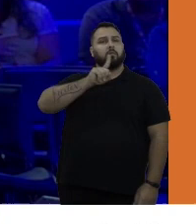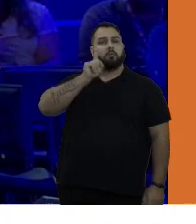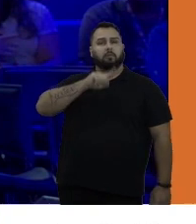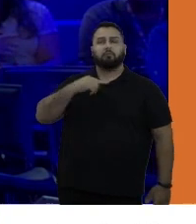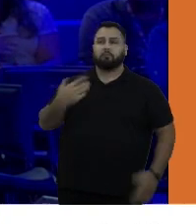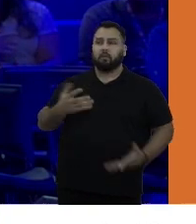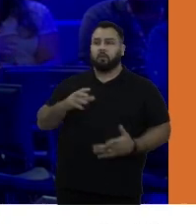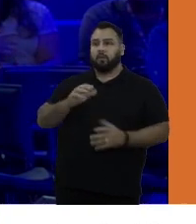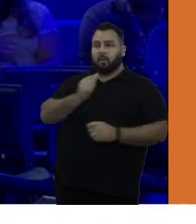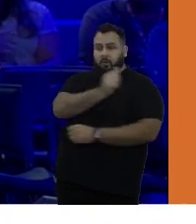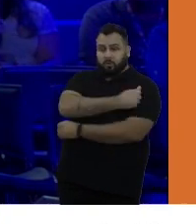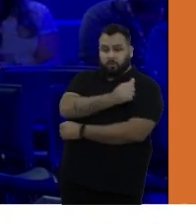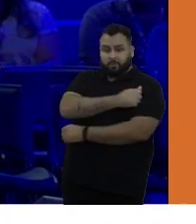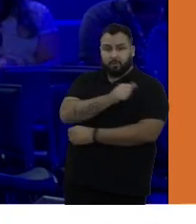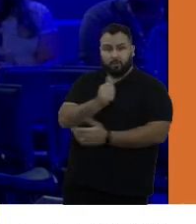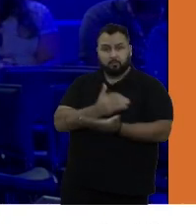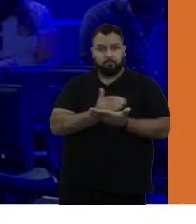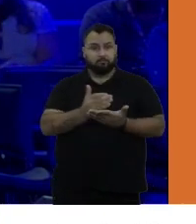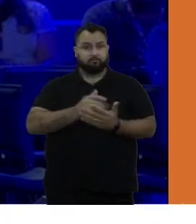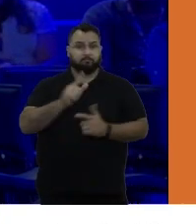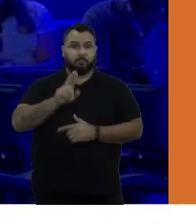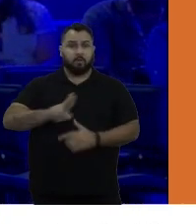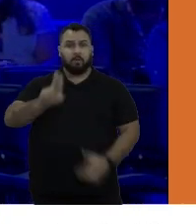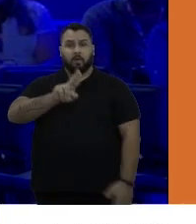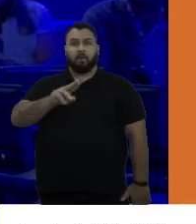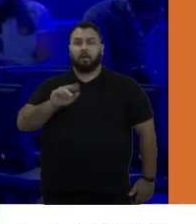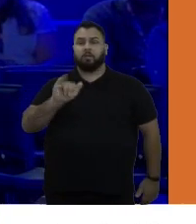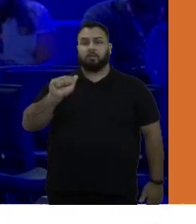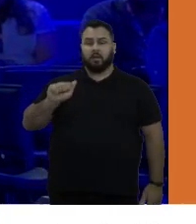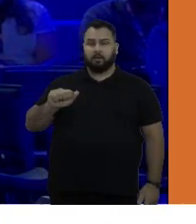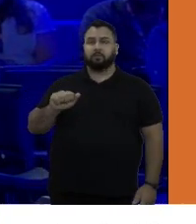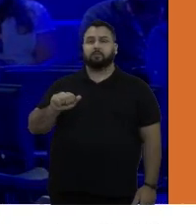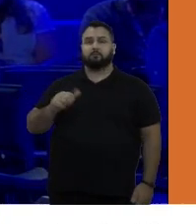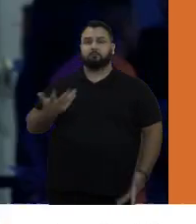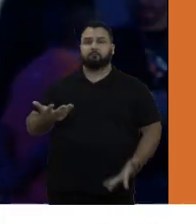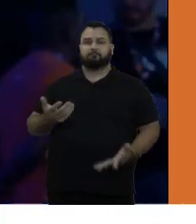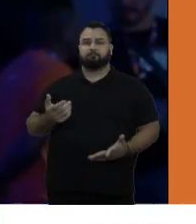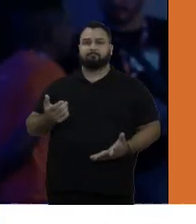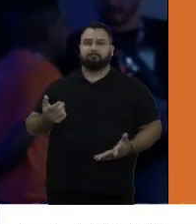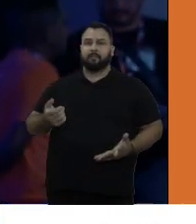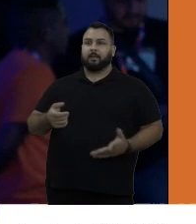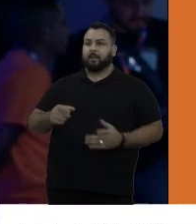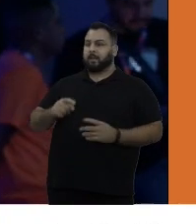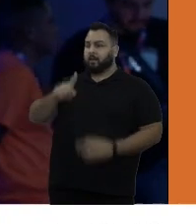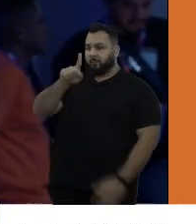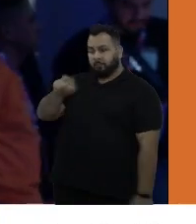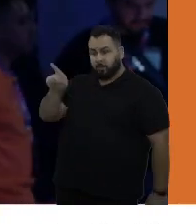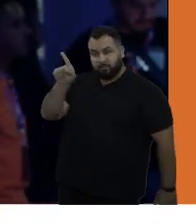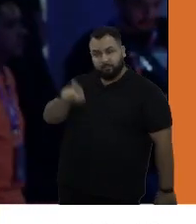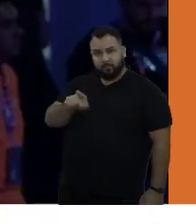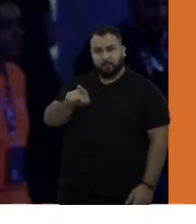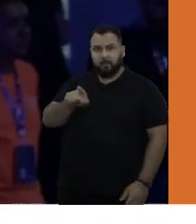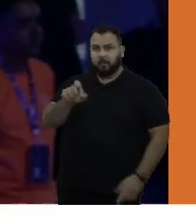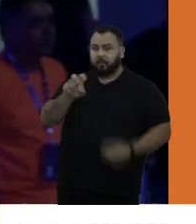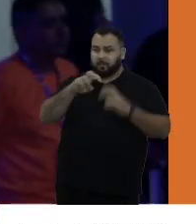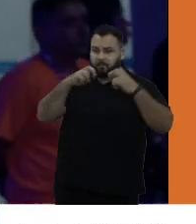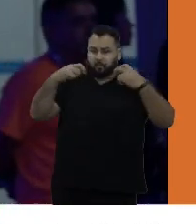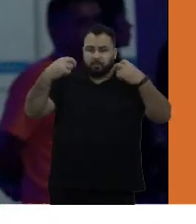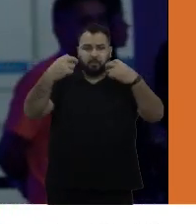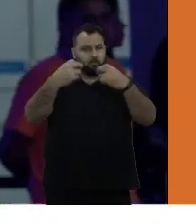os alunos começaram a usar inteligência artificial, e ao invés de proibir, eles se